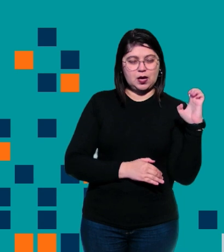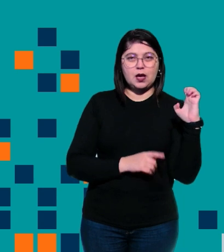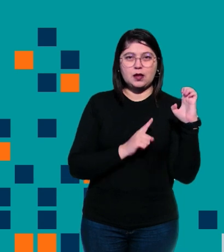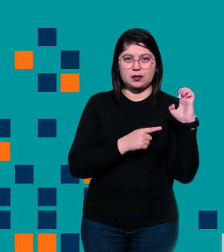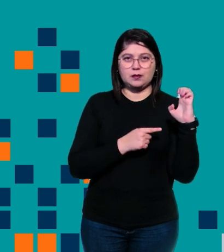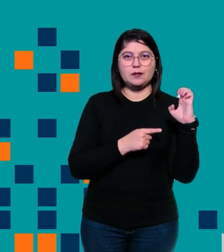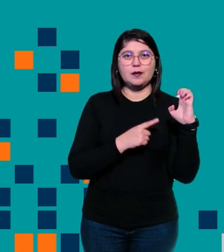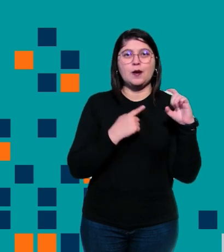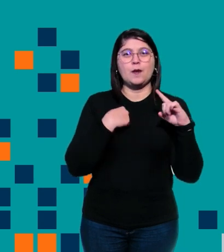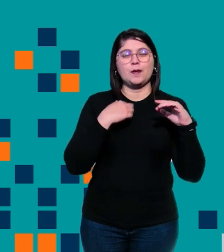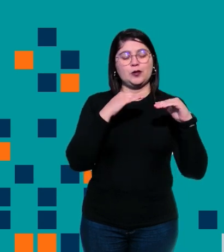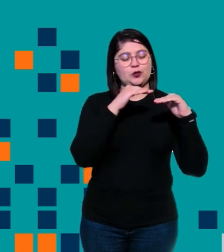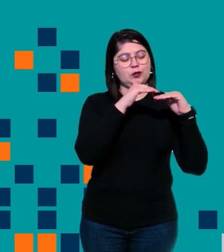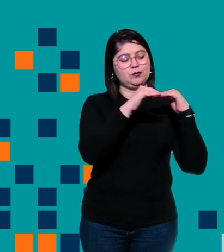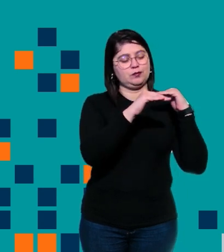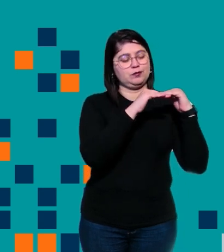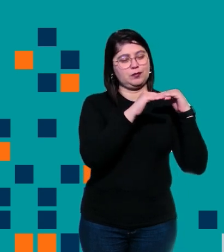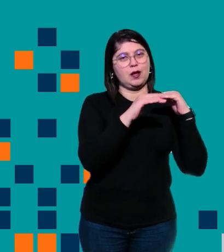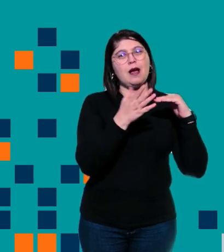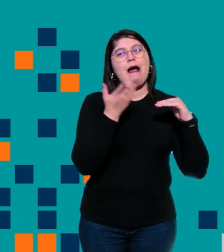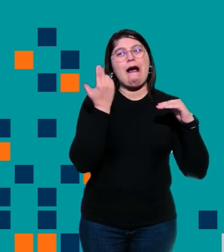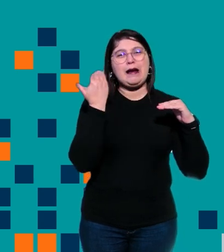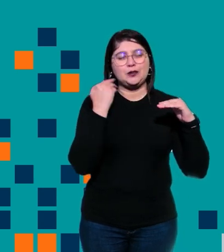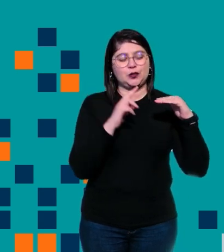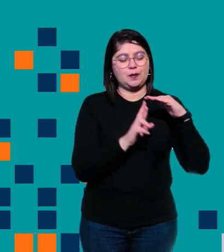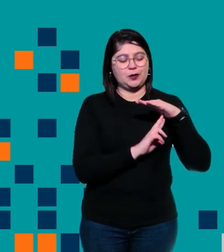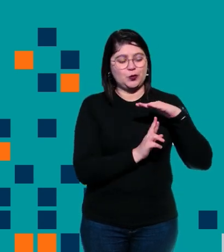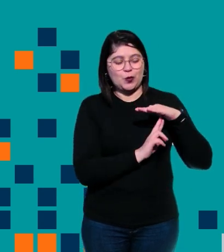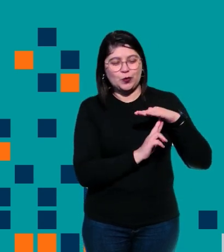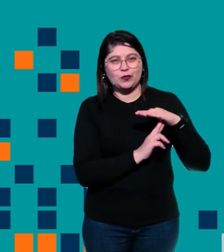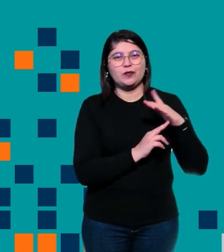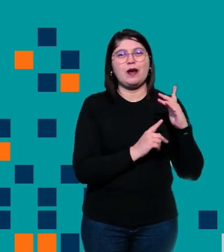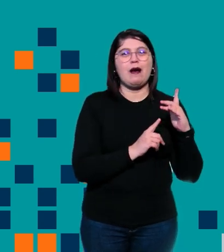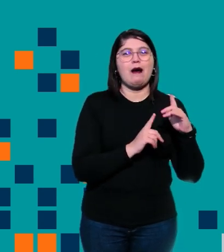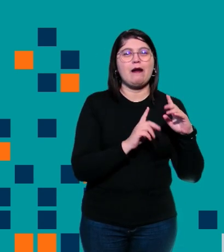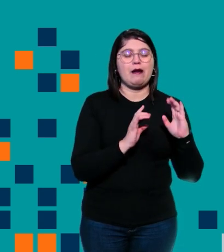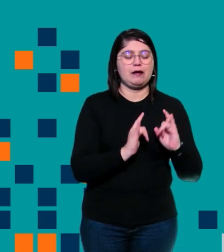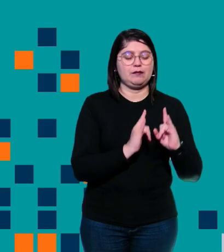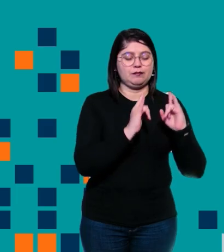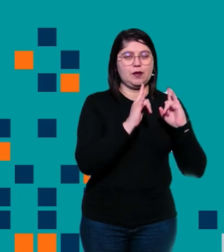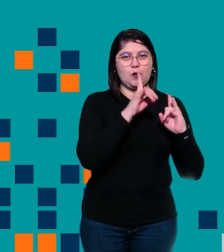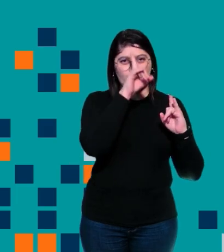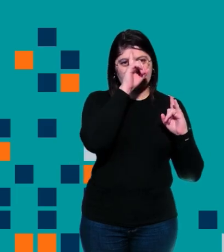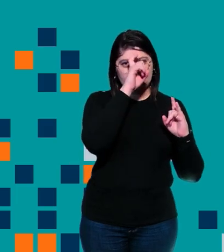o térreo era uma antiga rodoviária, em cima era um prédio, um hospital da polícia.